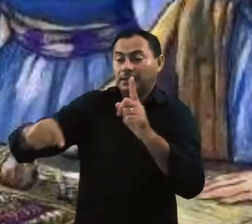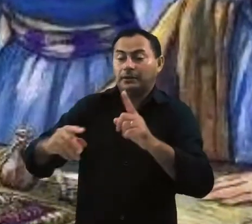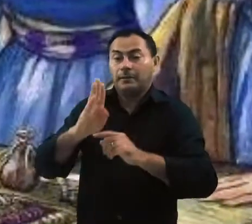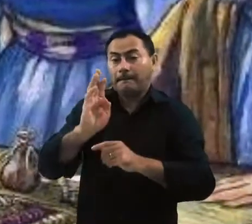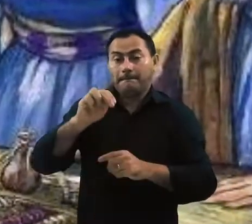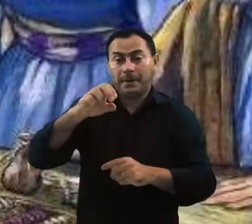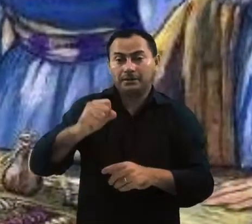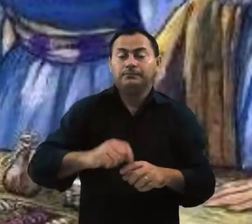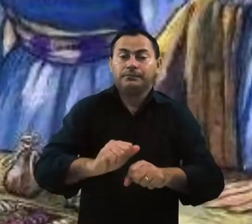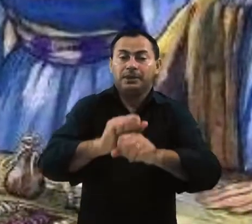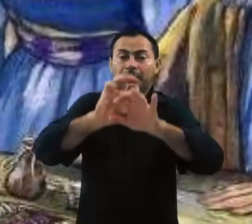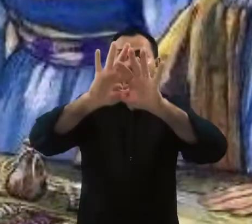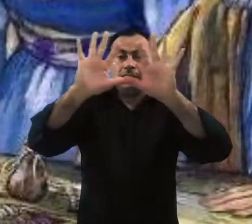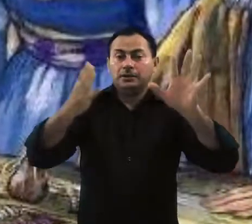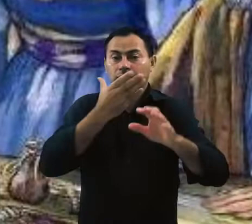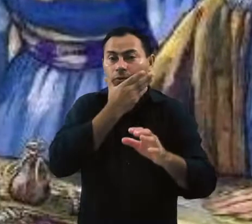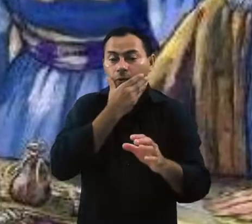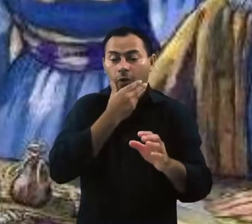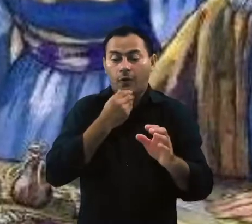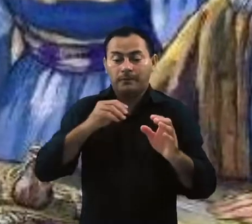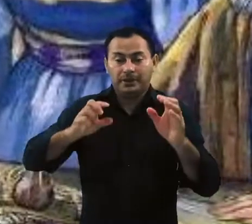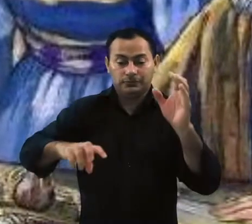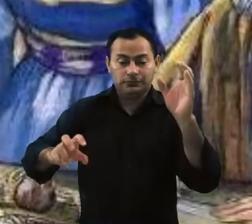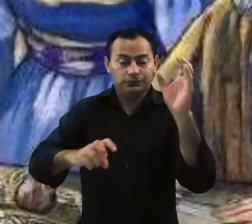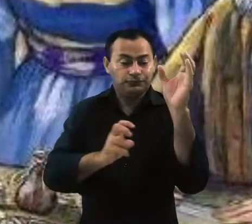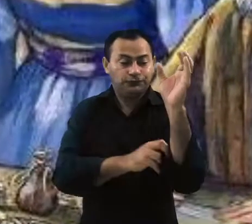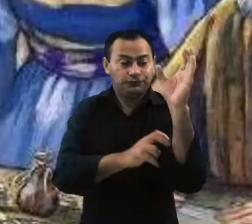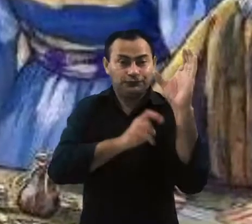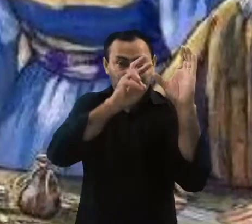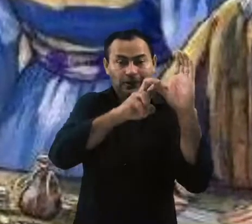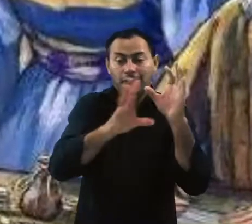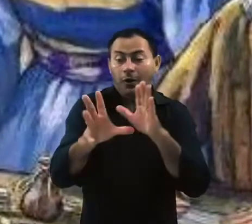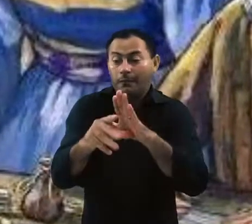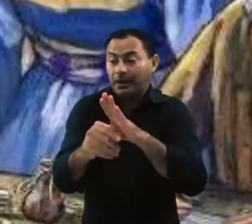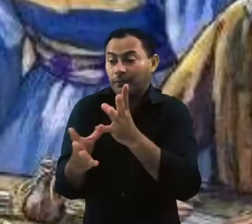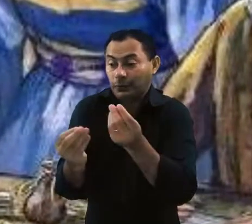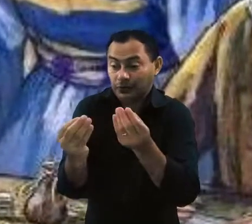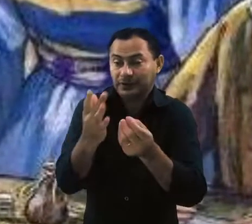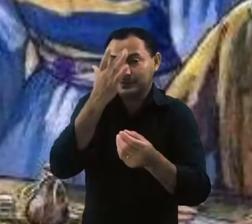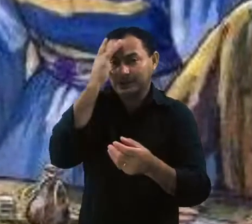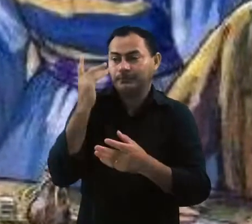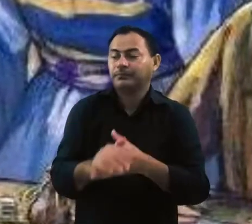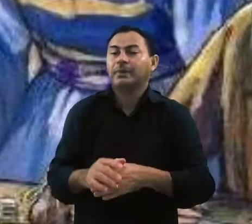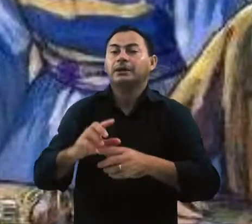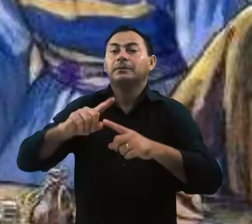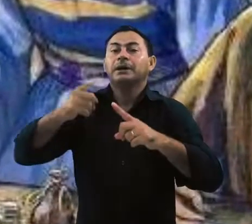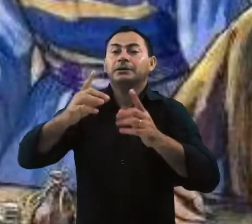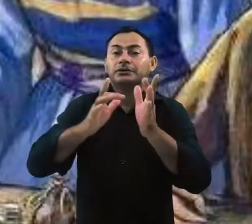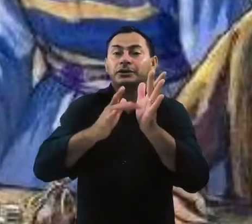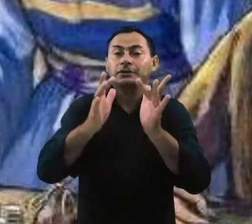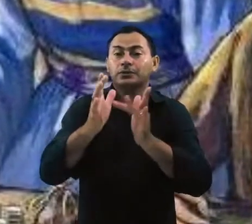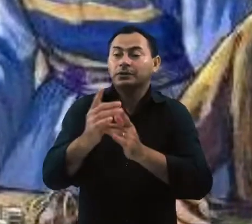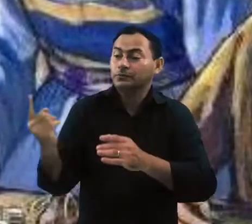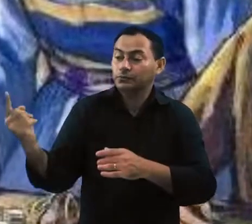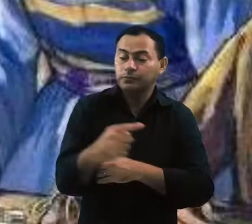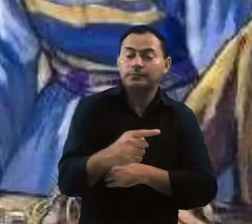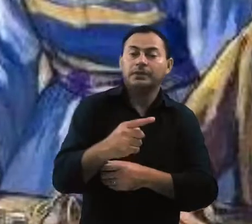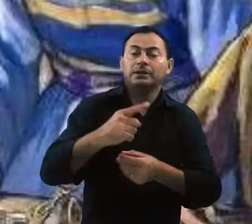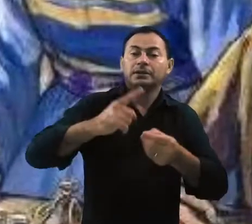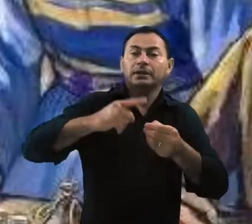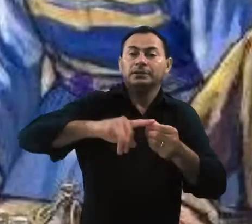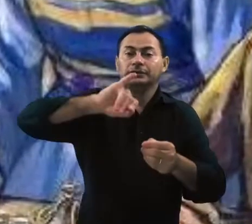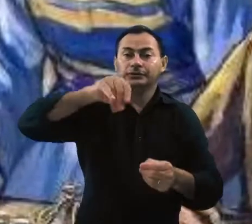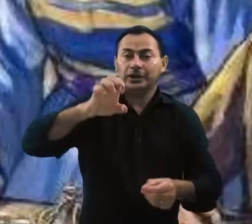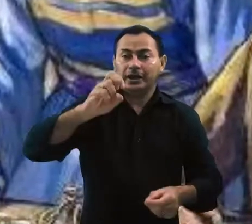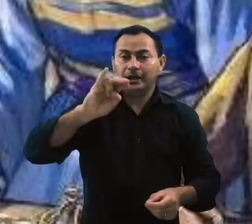ele não devolveria a metade dos seus bens é claro que esse homem tinha roubado muita gente mas Jesus foi para Jericó e passou o único